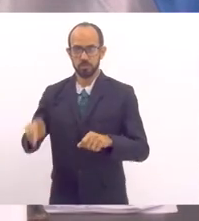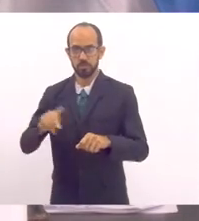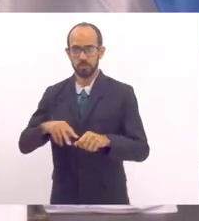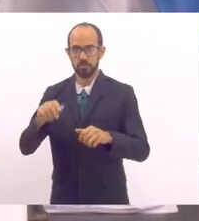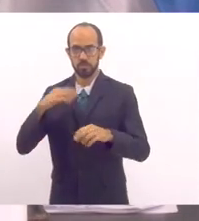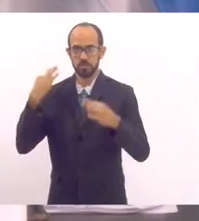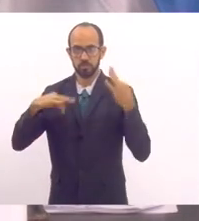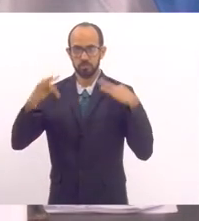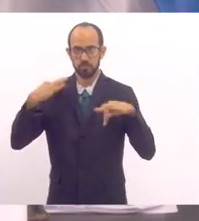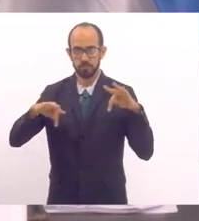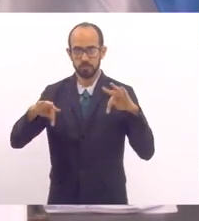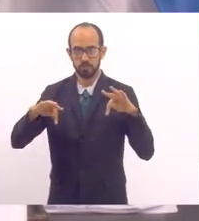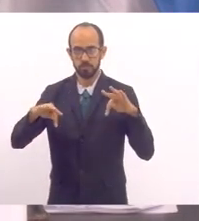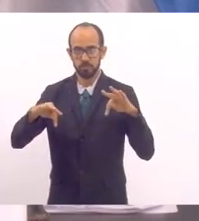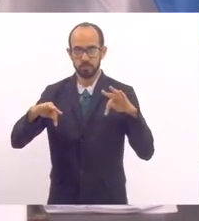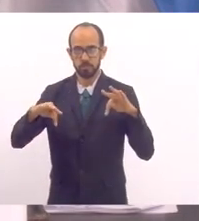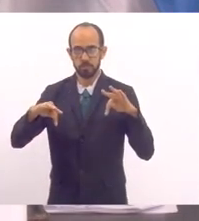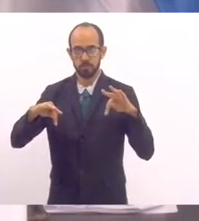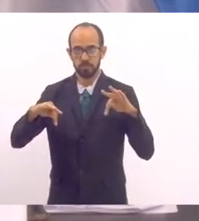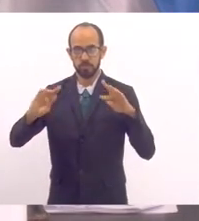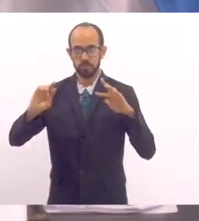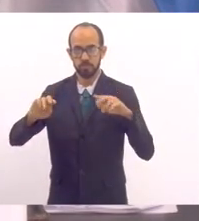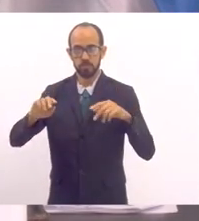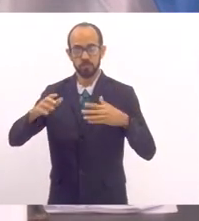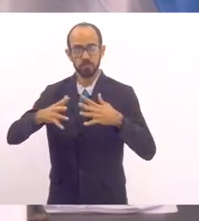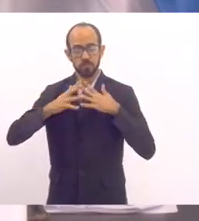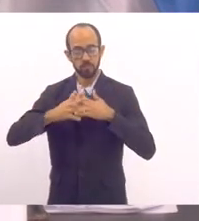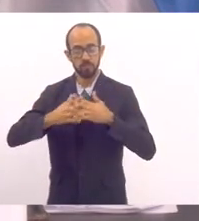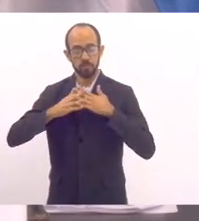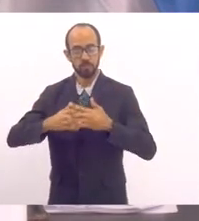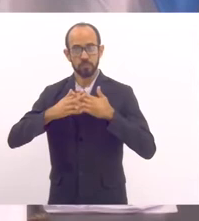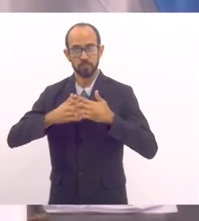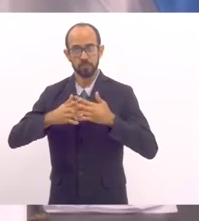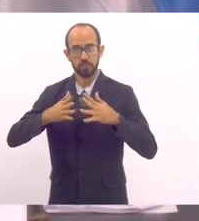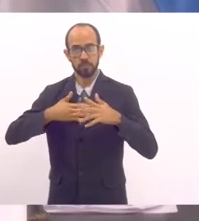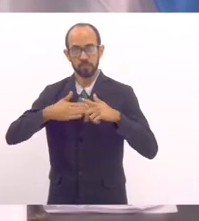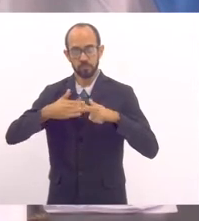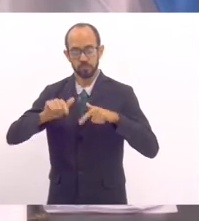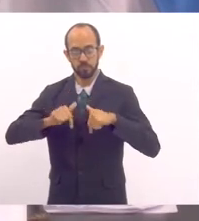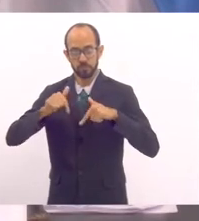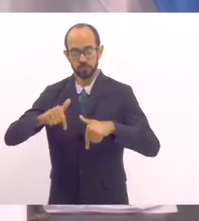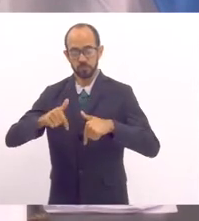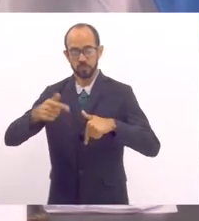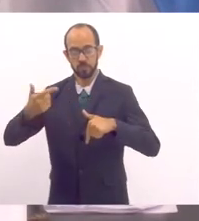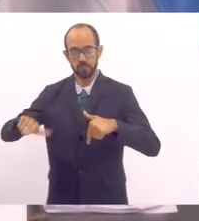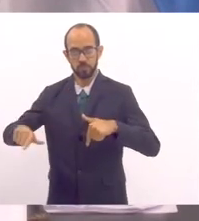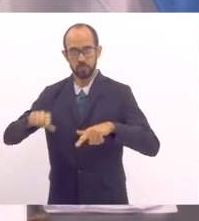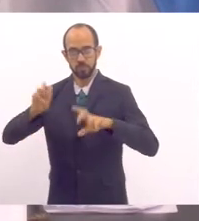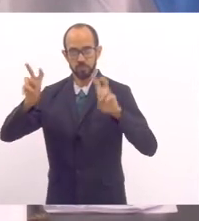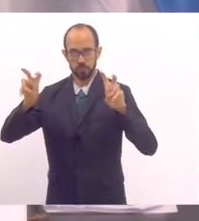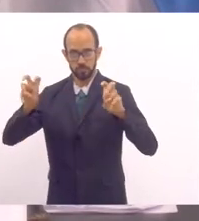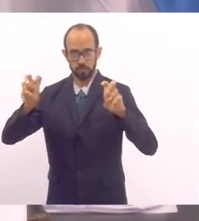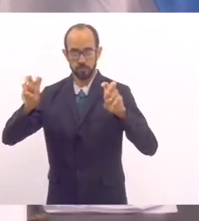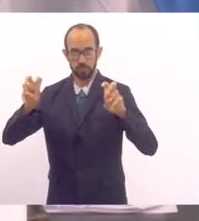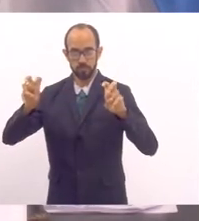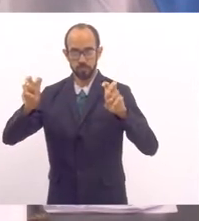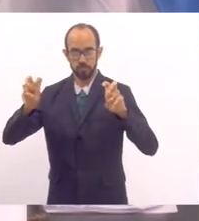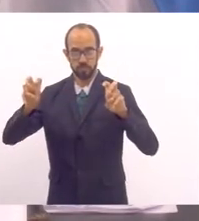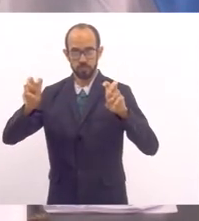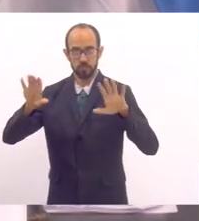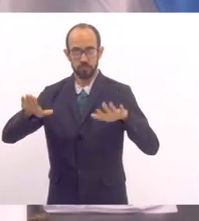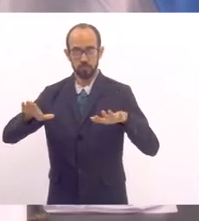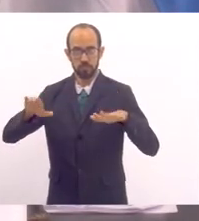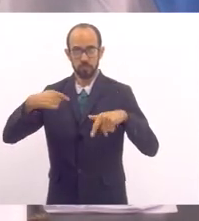como parlamentar, acaba sendo confundido a minha atuação por outros assuntos, por outros temas. Só que